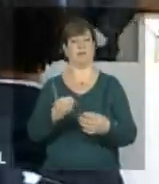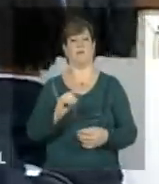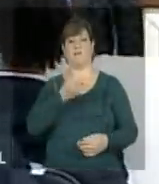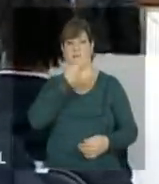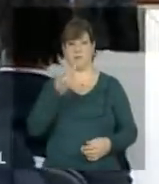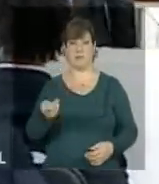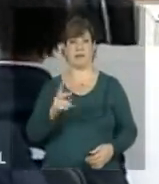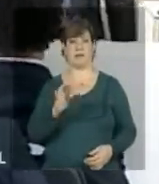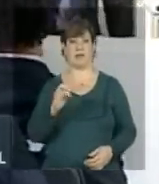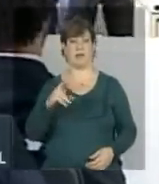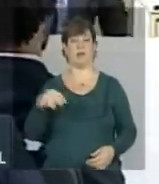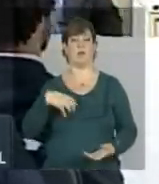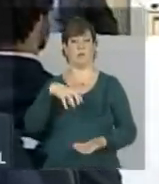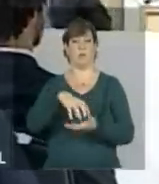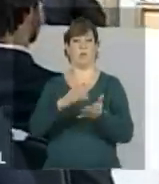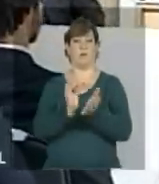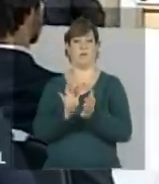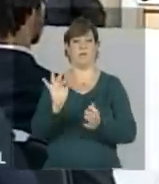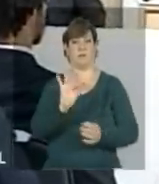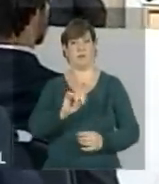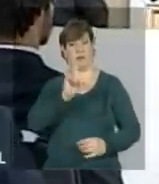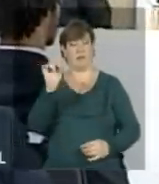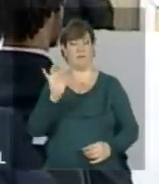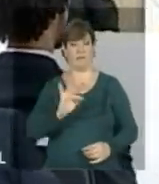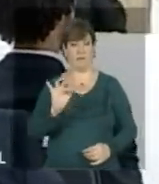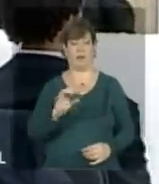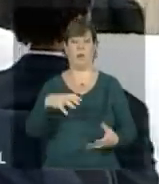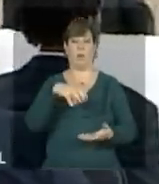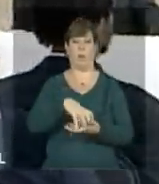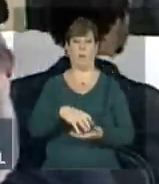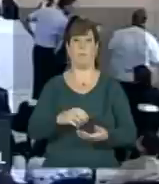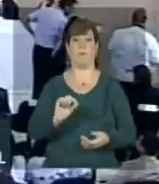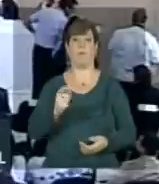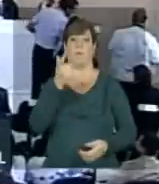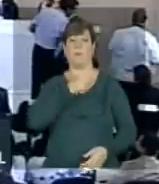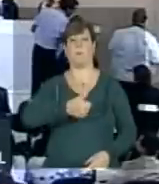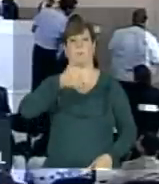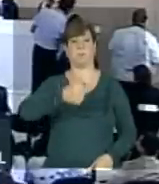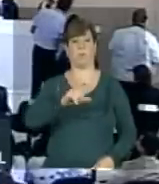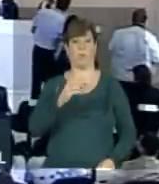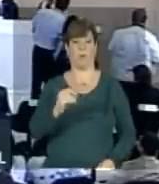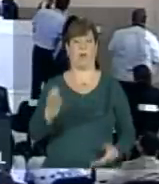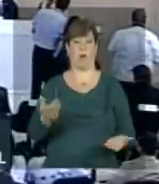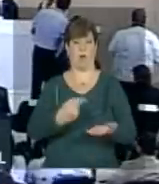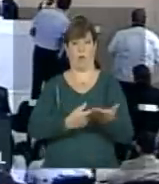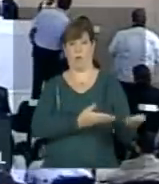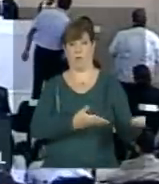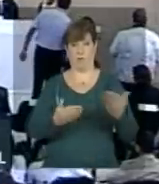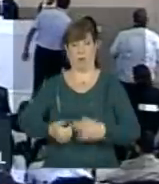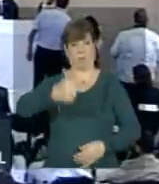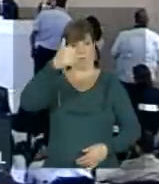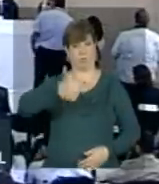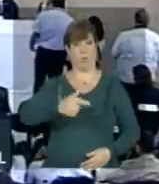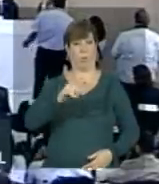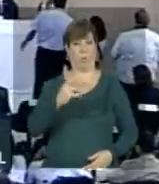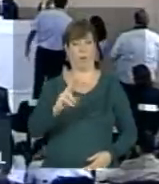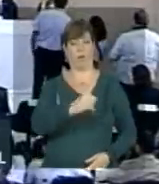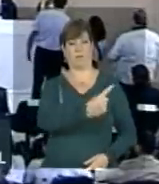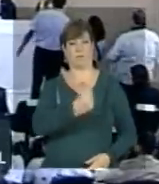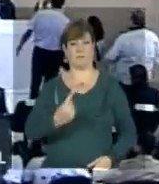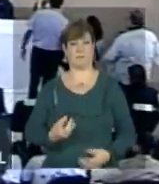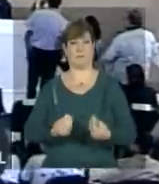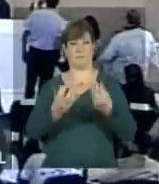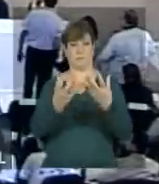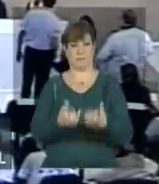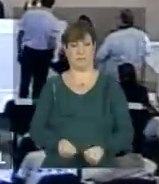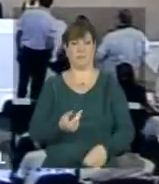França, a equipe classificada em primeiro lugar. Convidamos a receber o troféu de primeiro lugar o representante